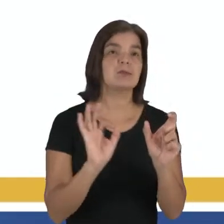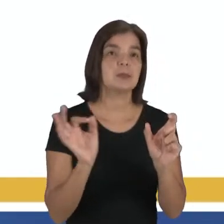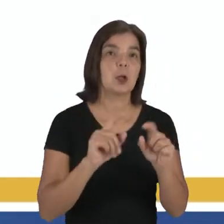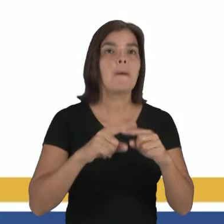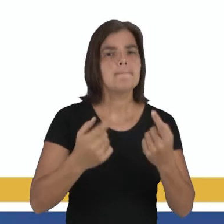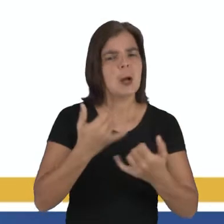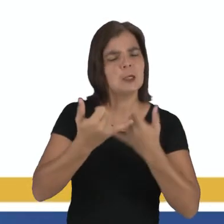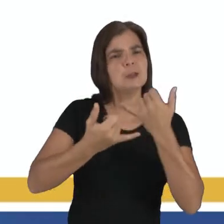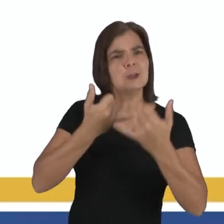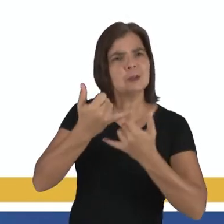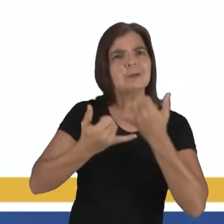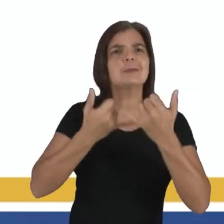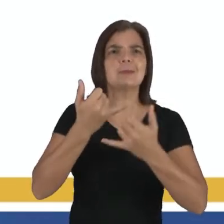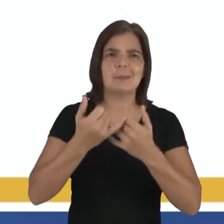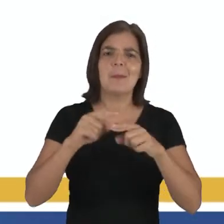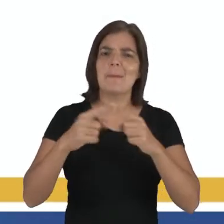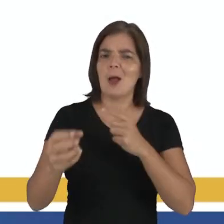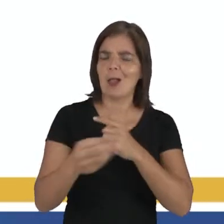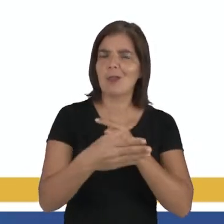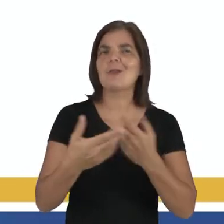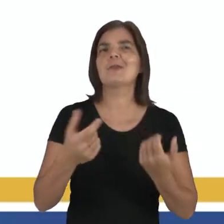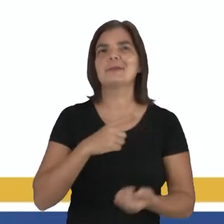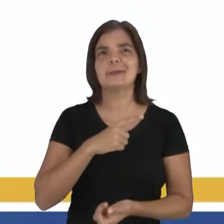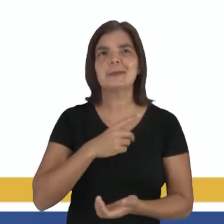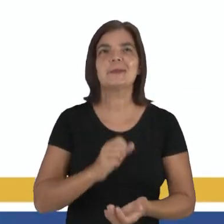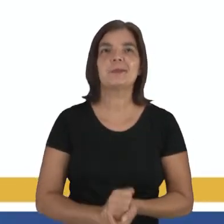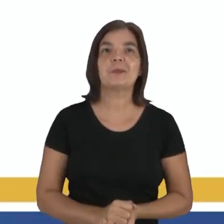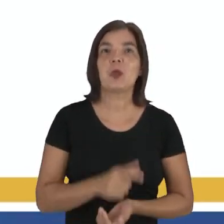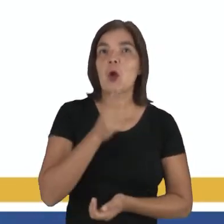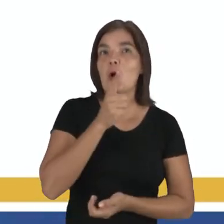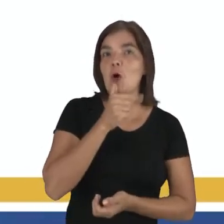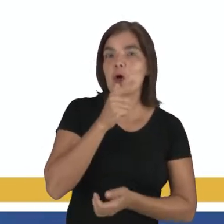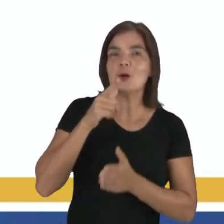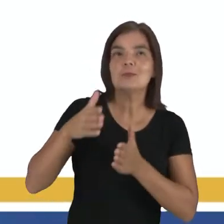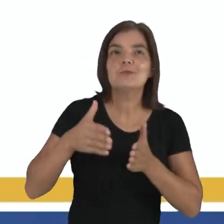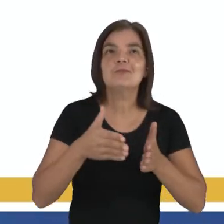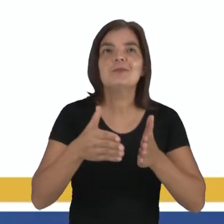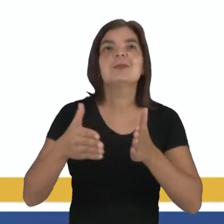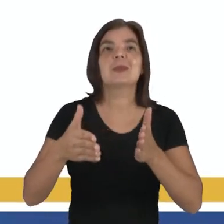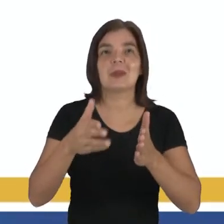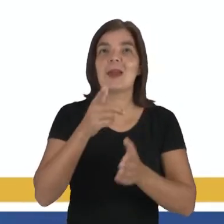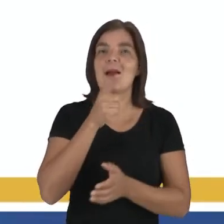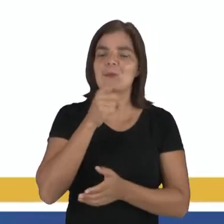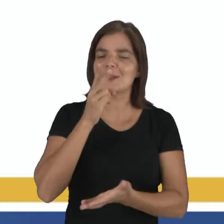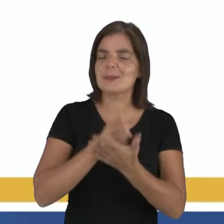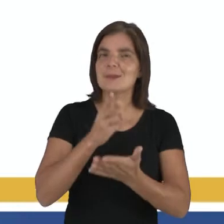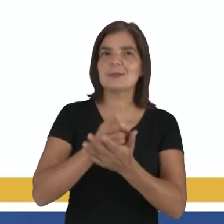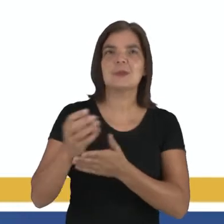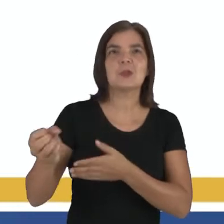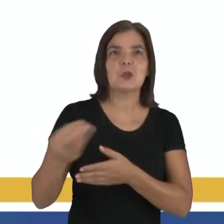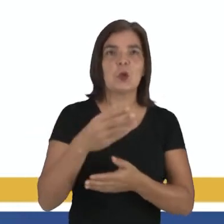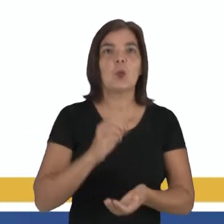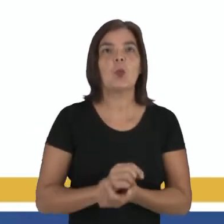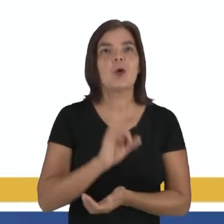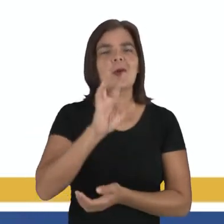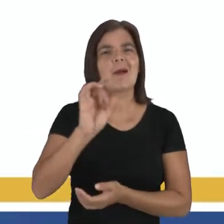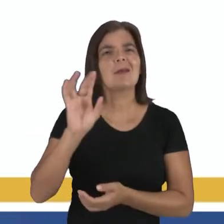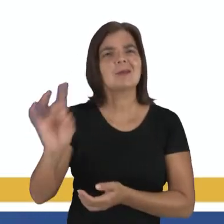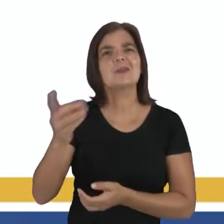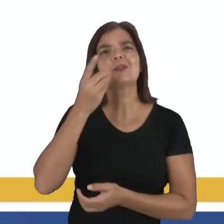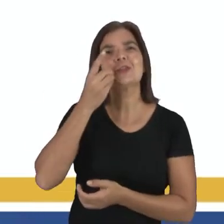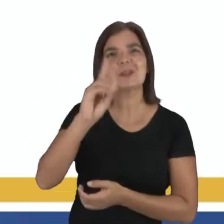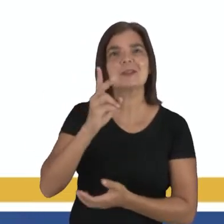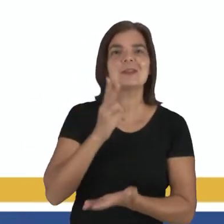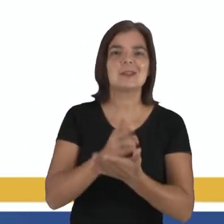Quanto mais se brinca com elas, mais novas ficam. Como a água do rio, que é água sempre nova. Como